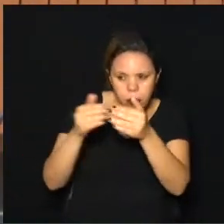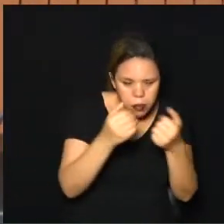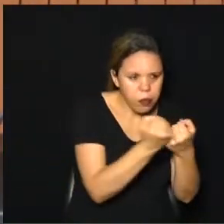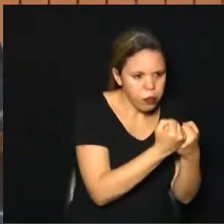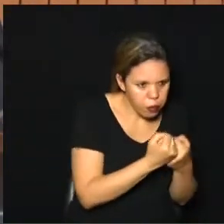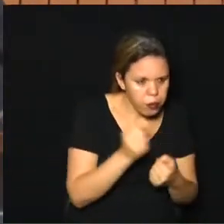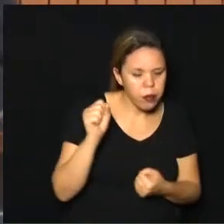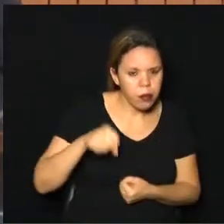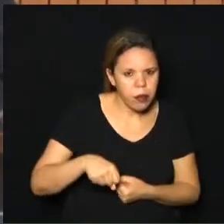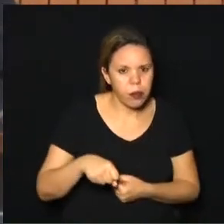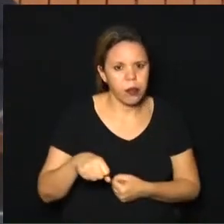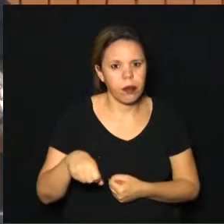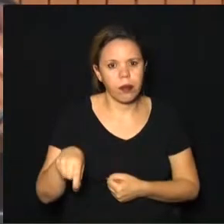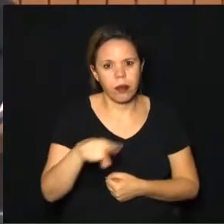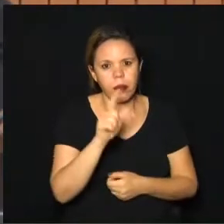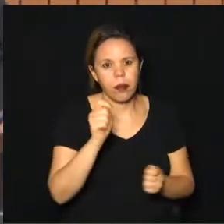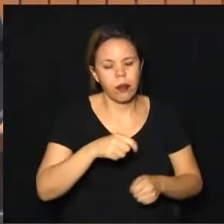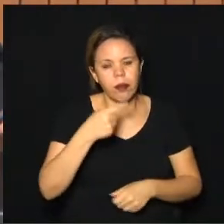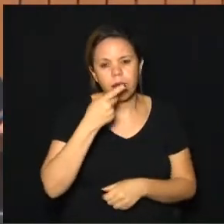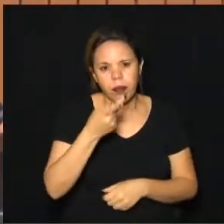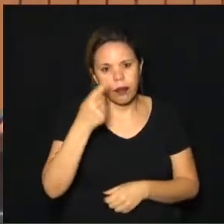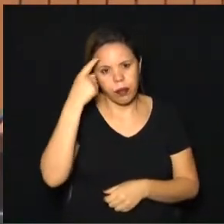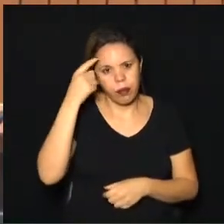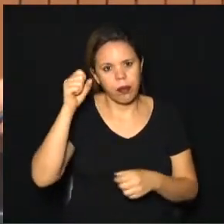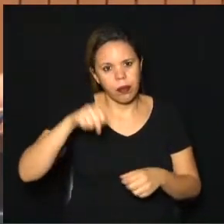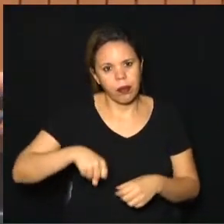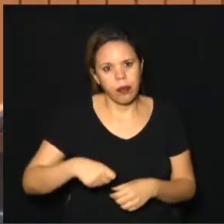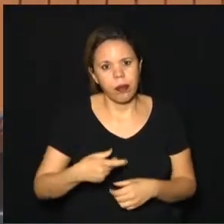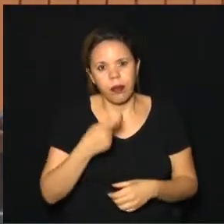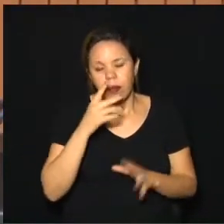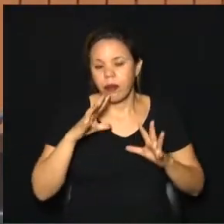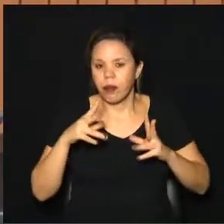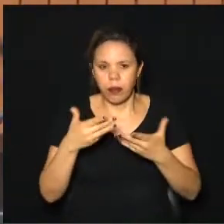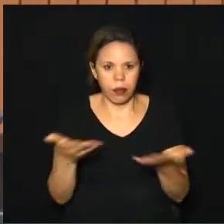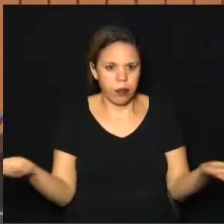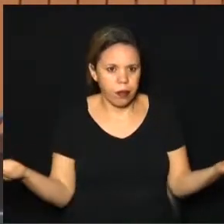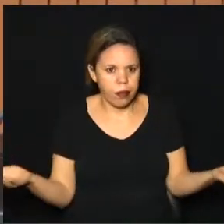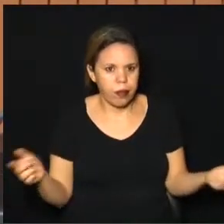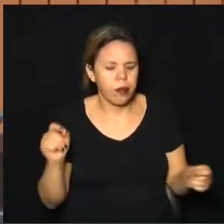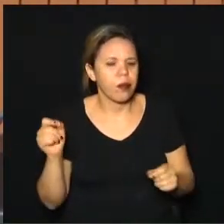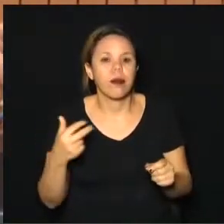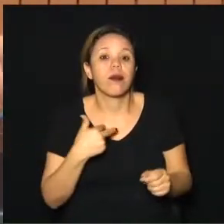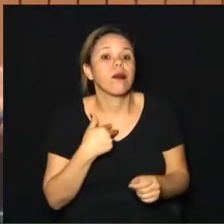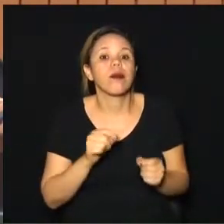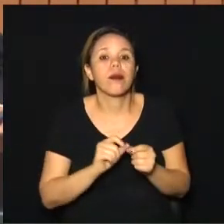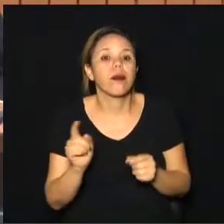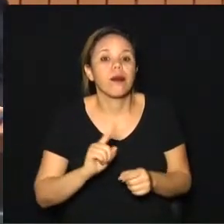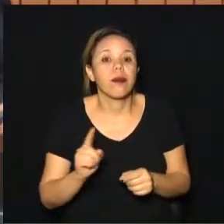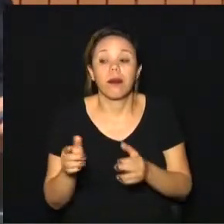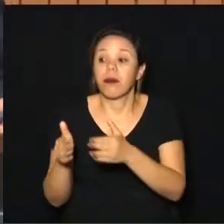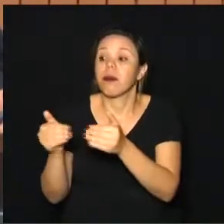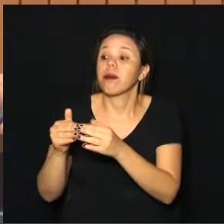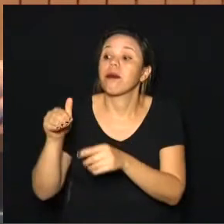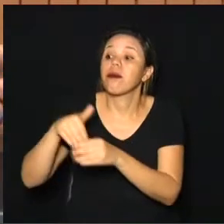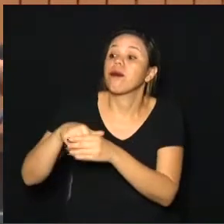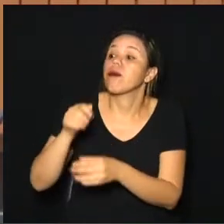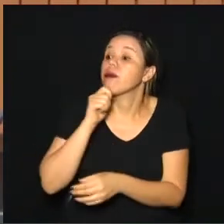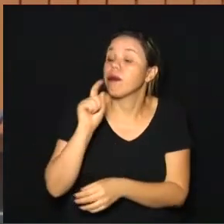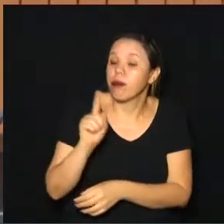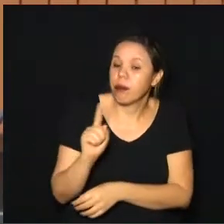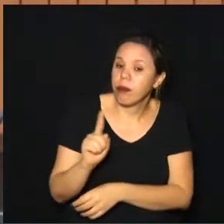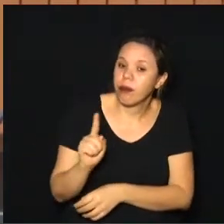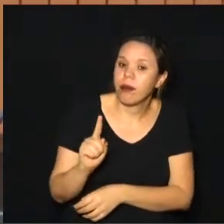Vai. Ele vai poder dizer o que pensa? Vai. Ele vai poder fazer tudo isso. O que ele não pode fazer? Ele não pode pedir voto.